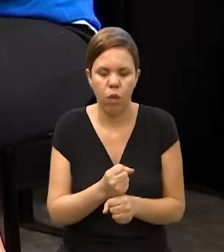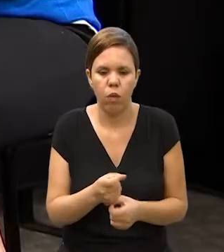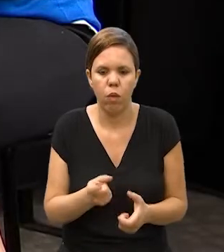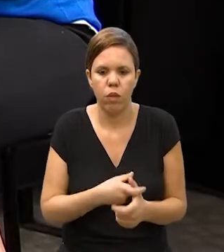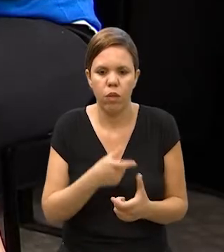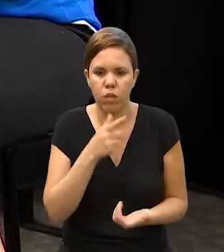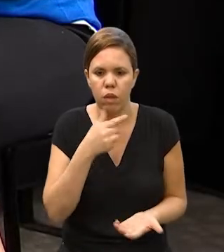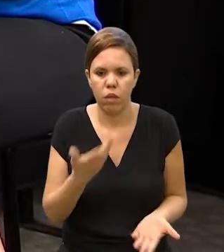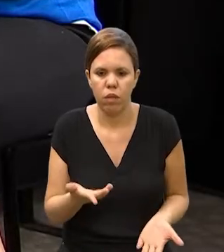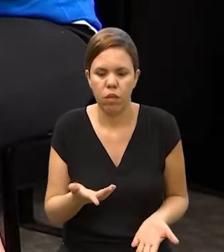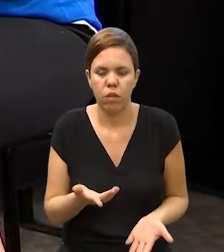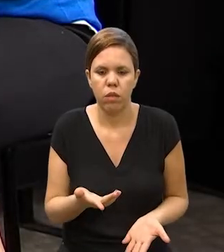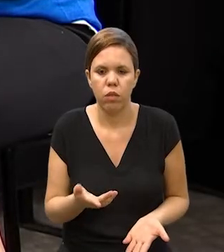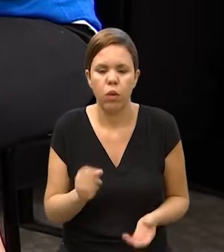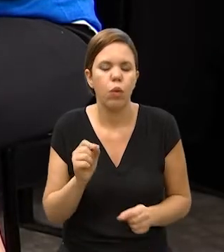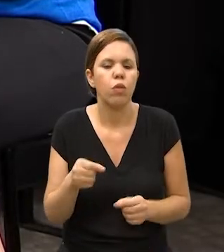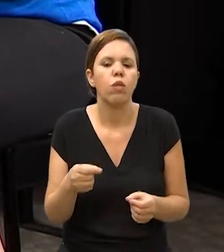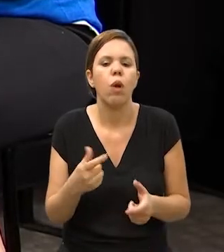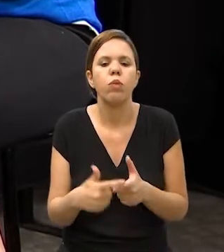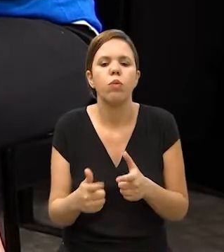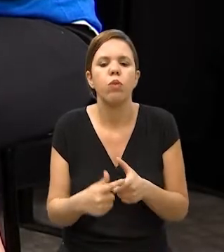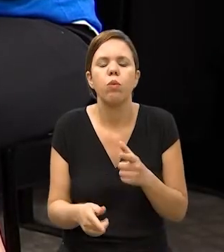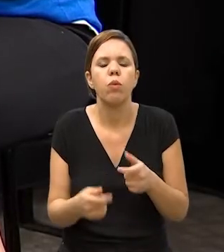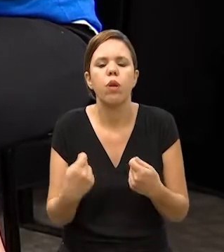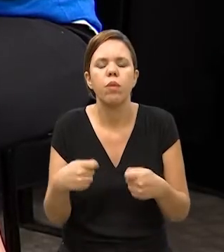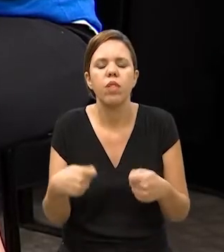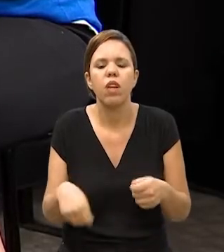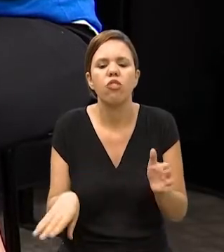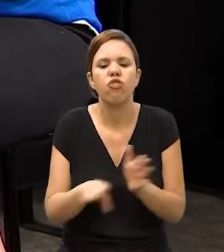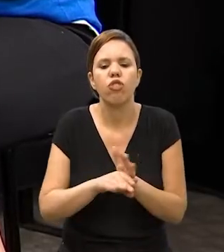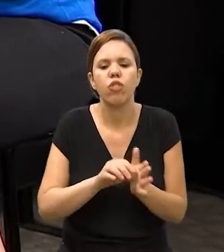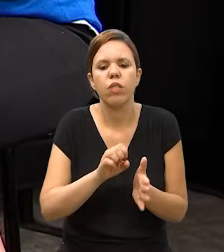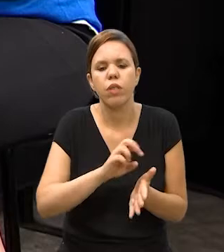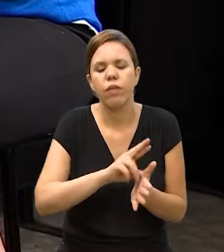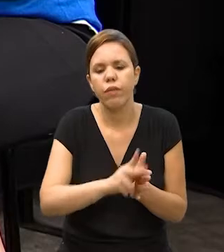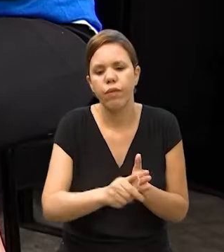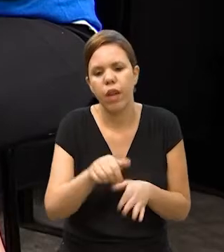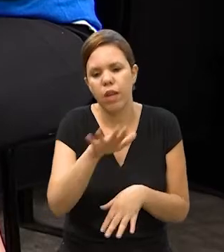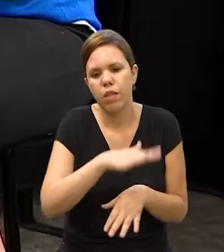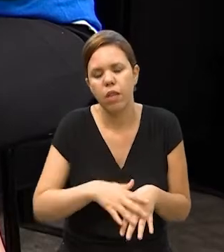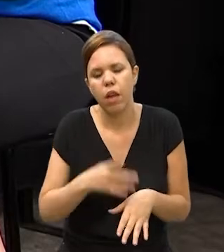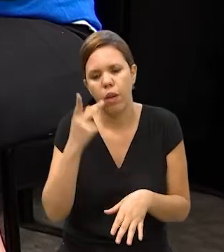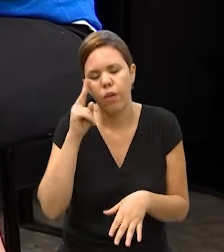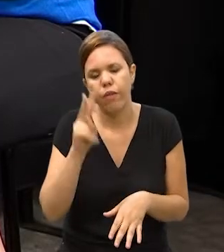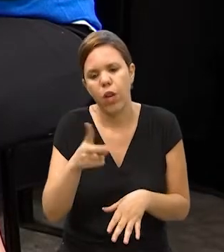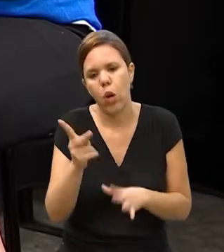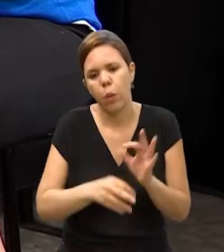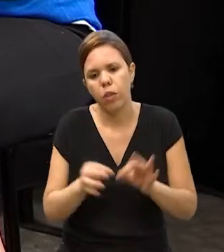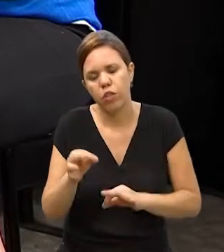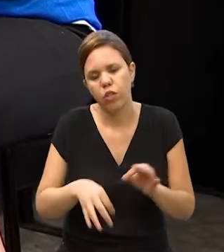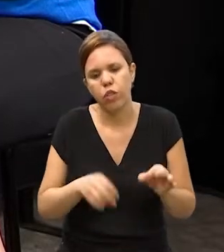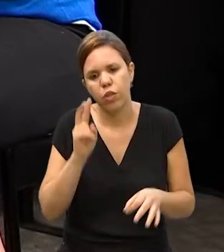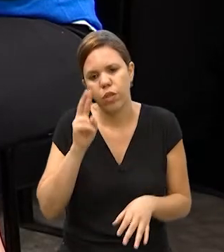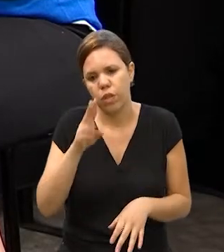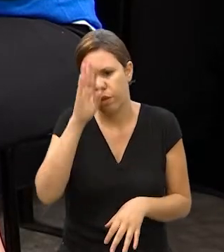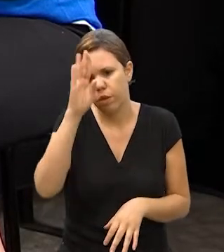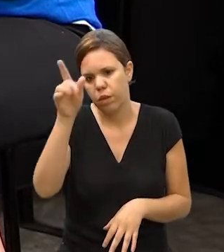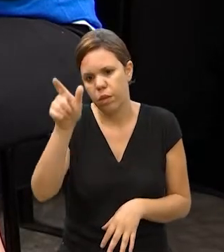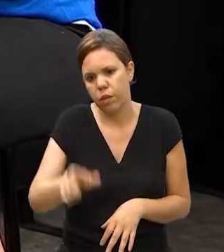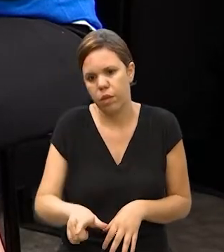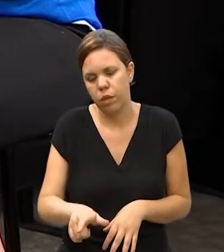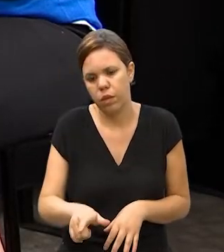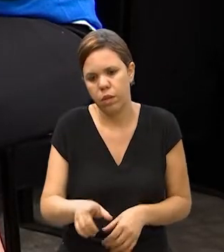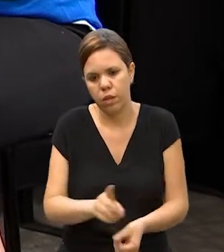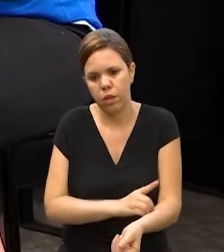né? E a demanda chega em todas as áreas, né, vereador? Estou vendo aqui um outro projeto que dá prioridade a pessoas